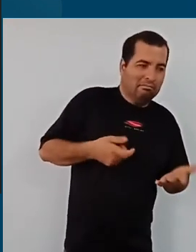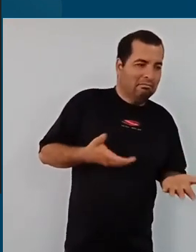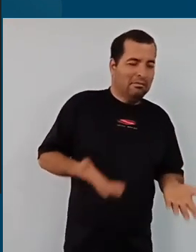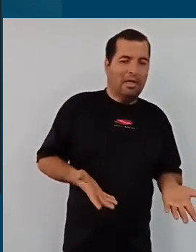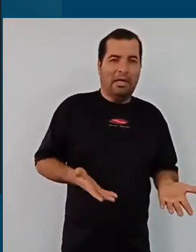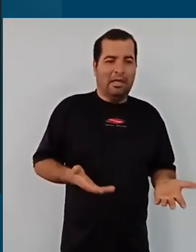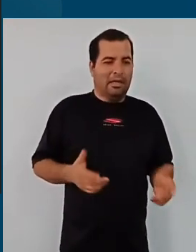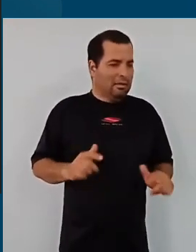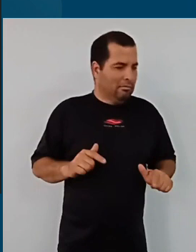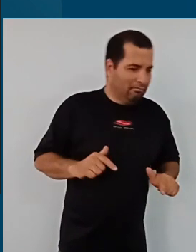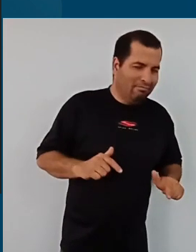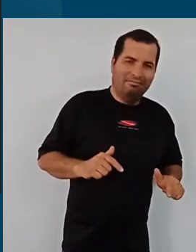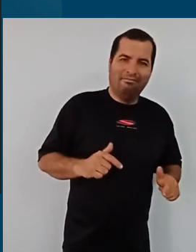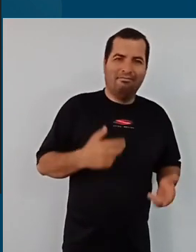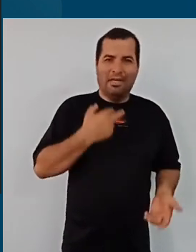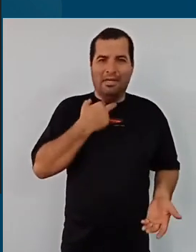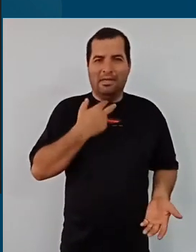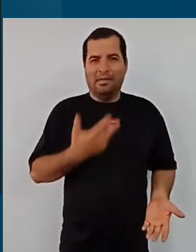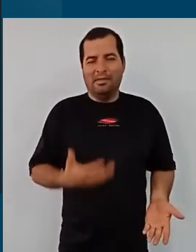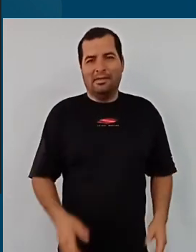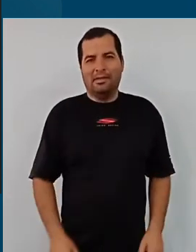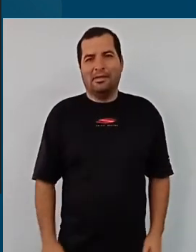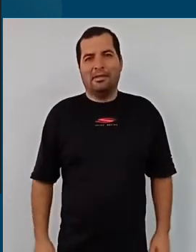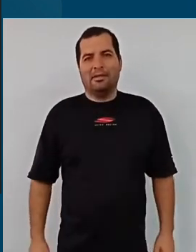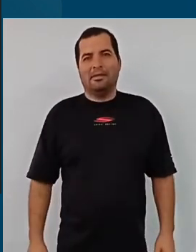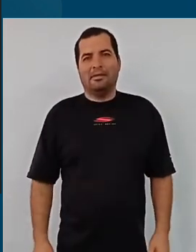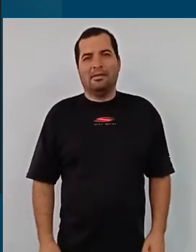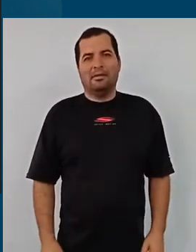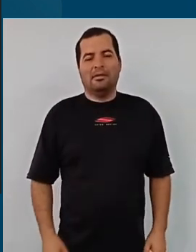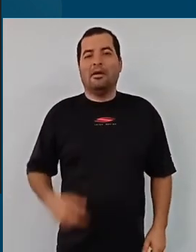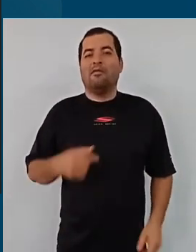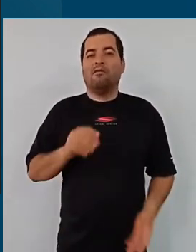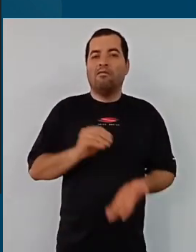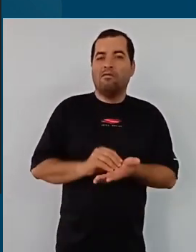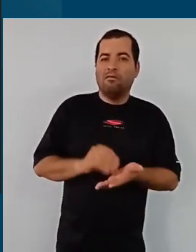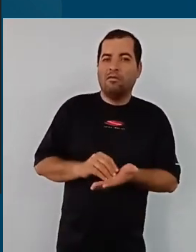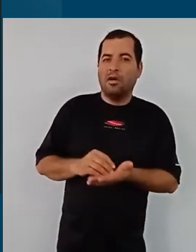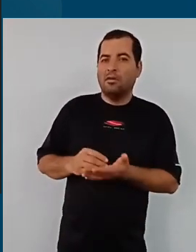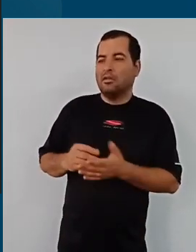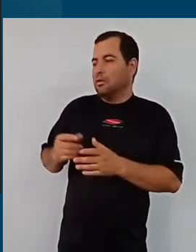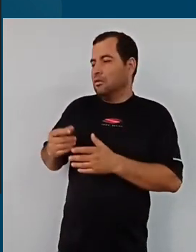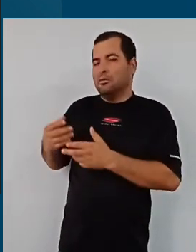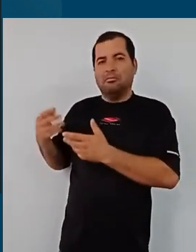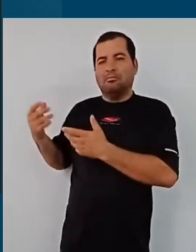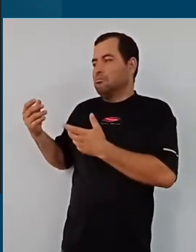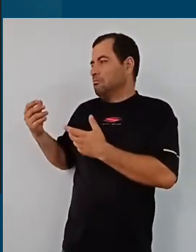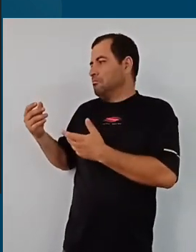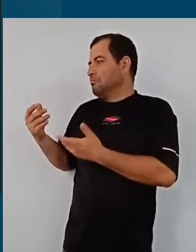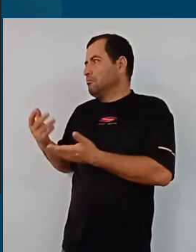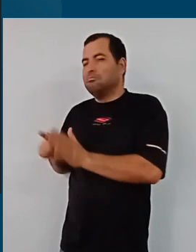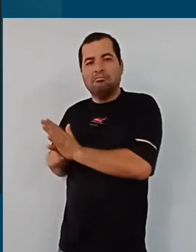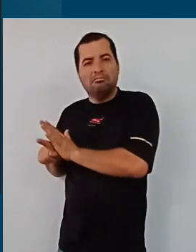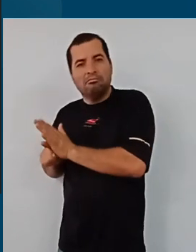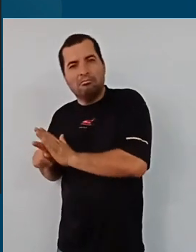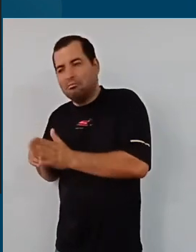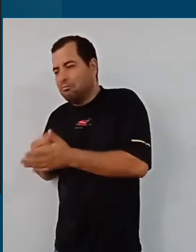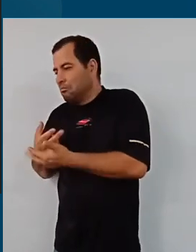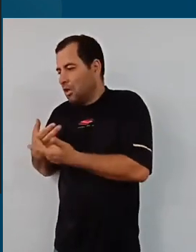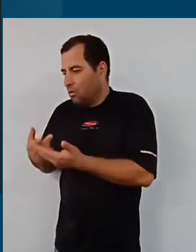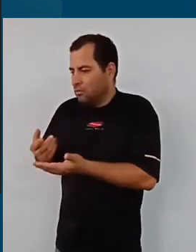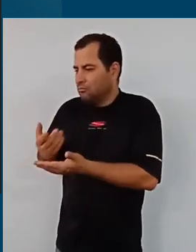mobilizar no seu enfrentamento. Se eu não tenho esquemas estabilizados, também não os